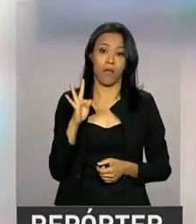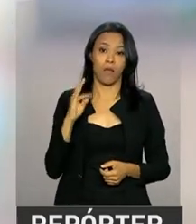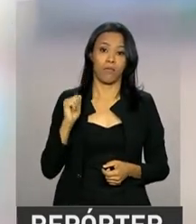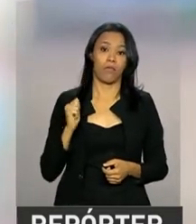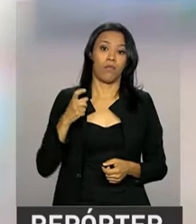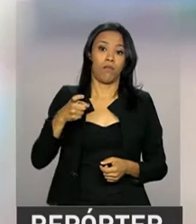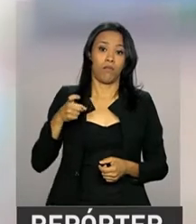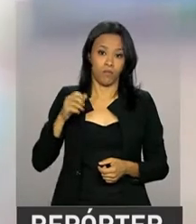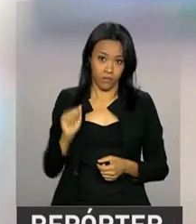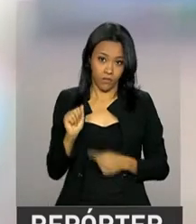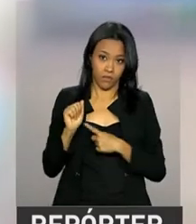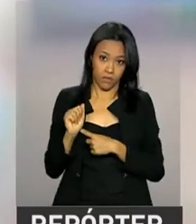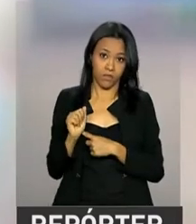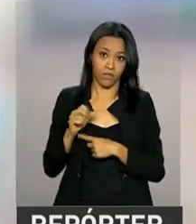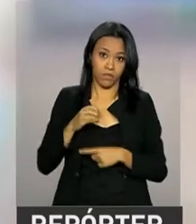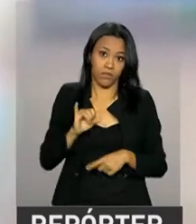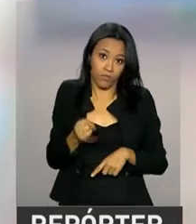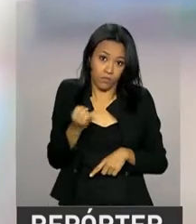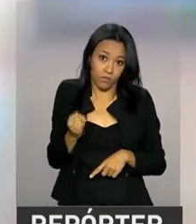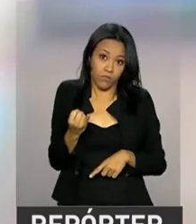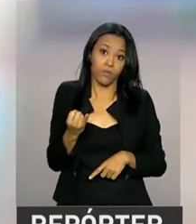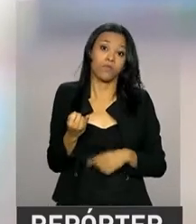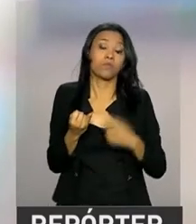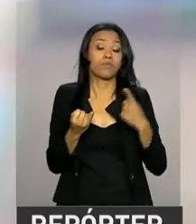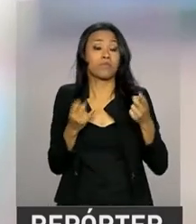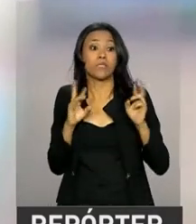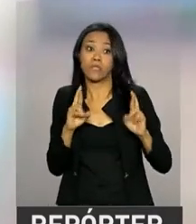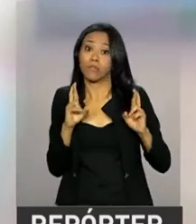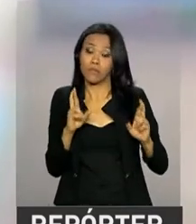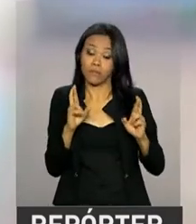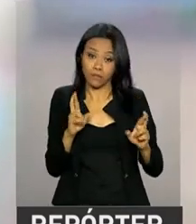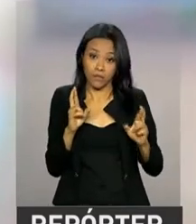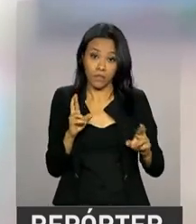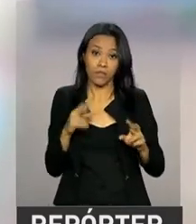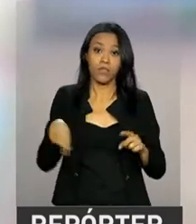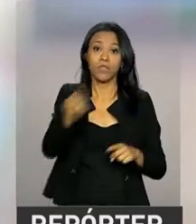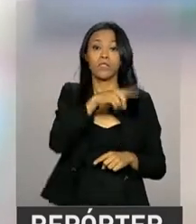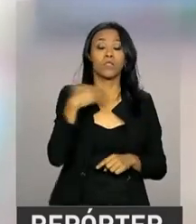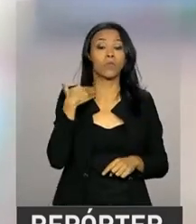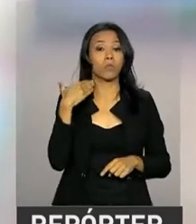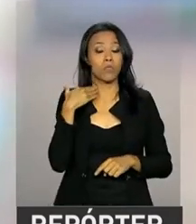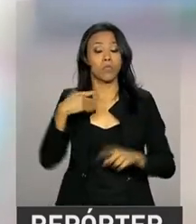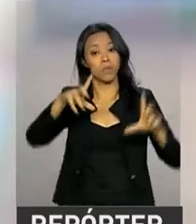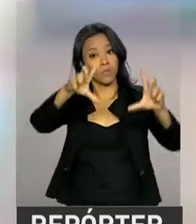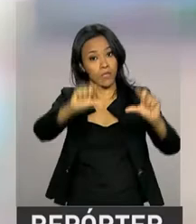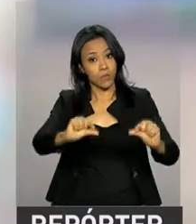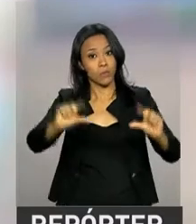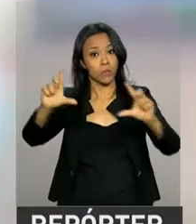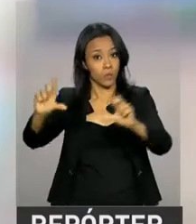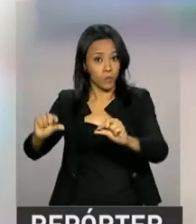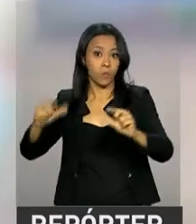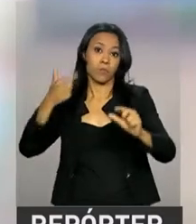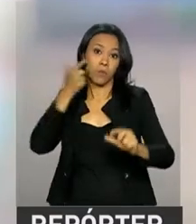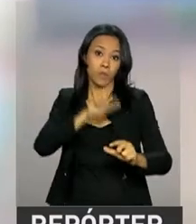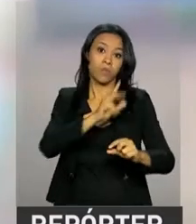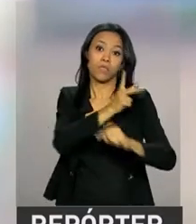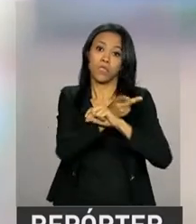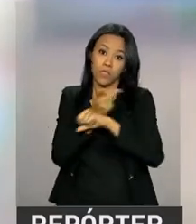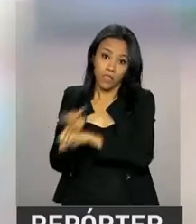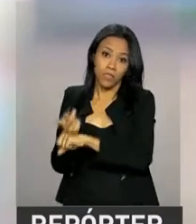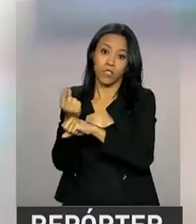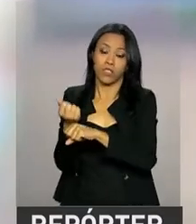que o Banco Central reduza essa taxa, é de esperar então que os bancos reduzam as taxas para você pegar empréstimos,